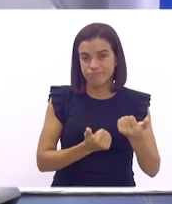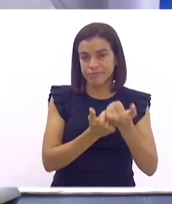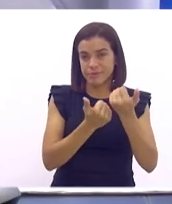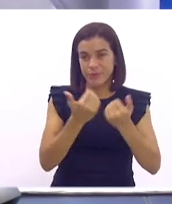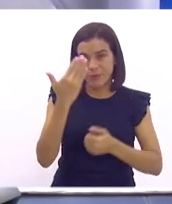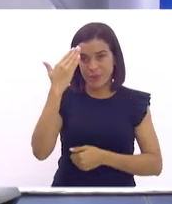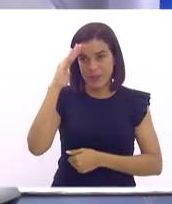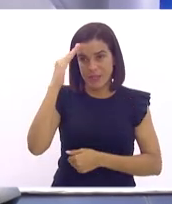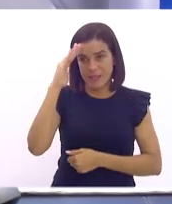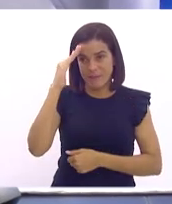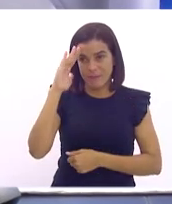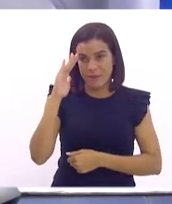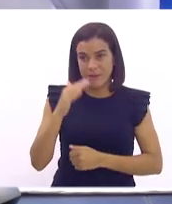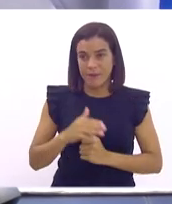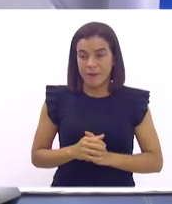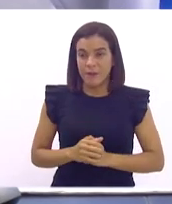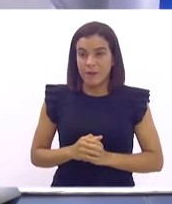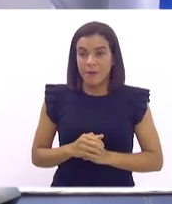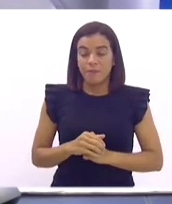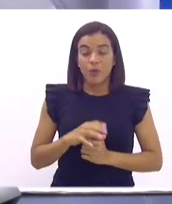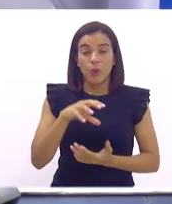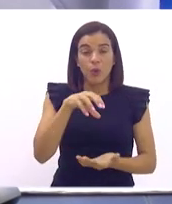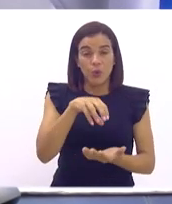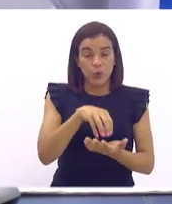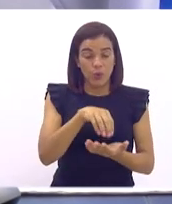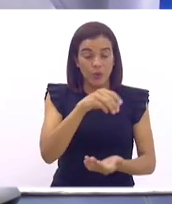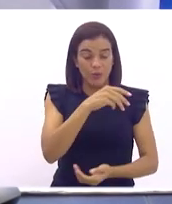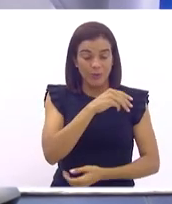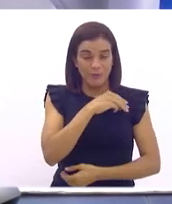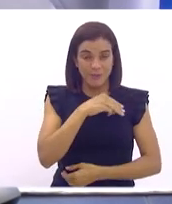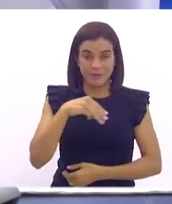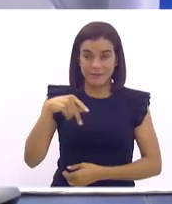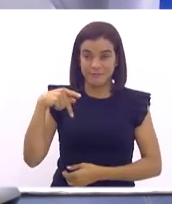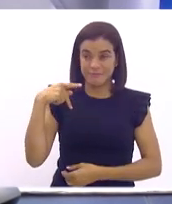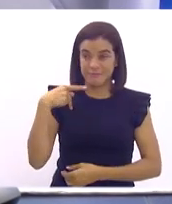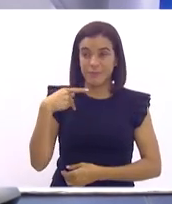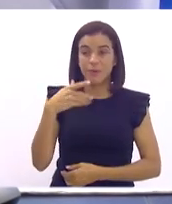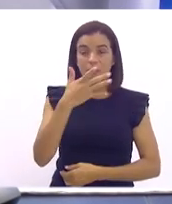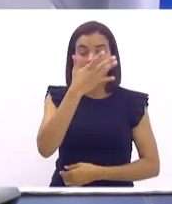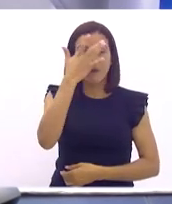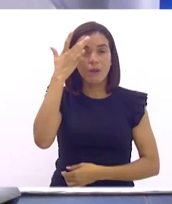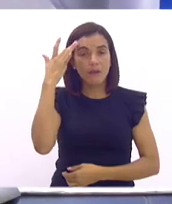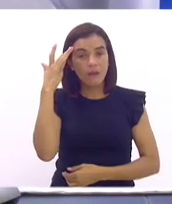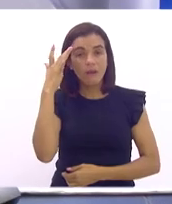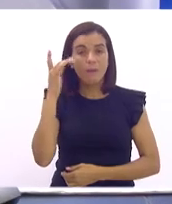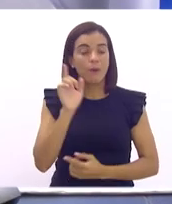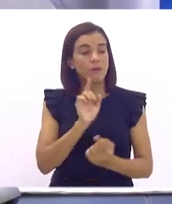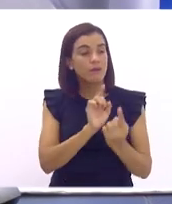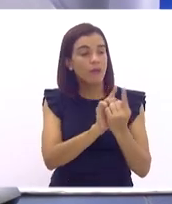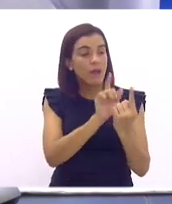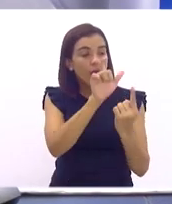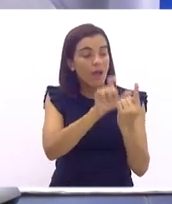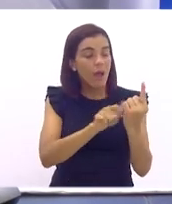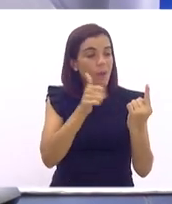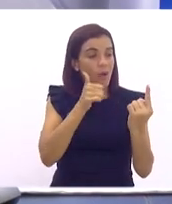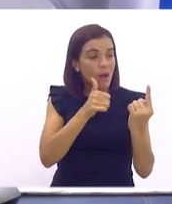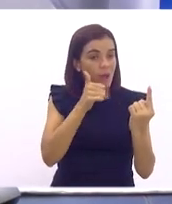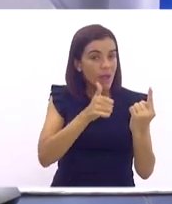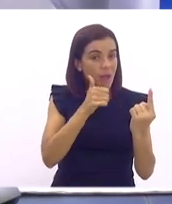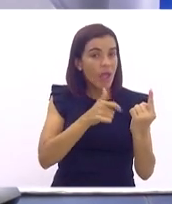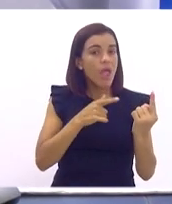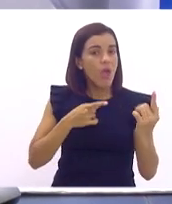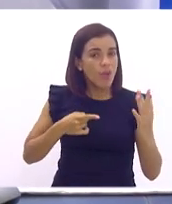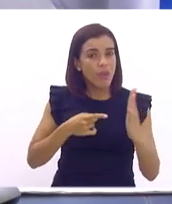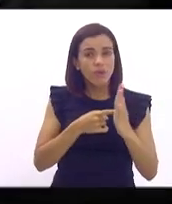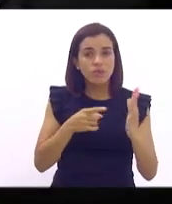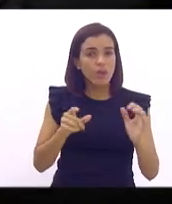Por certo, lá no núcleo do Ministério Público, né, alguém deve ter chegado a alguma mulher dizendo, eu fiz um registro e não fizeram